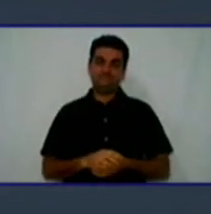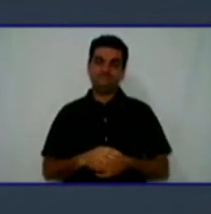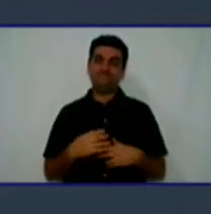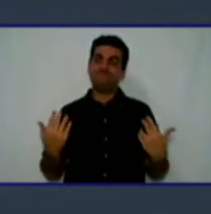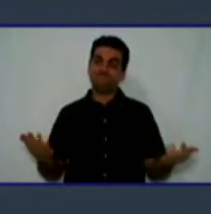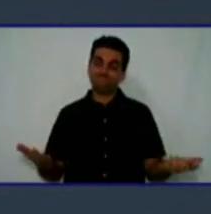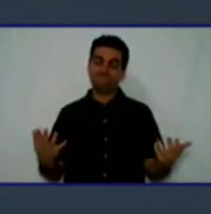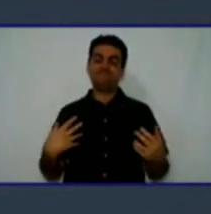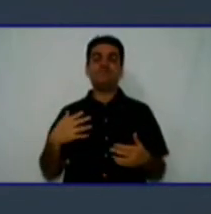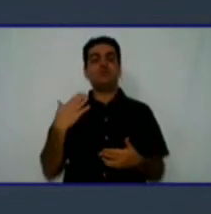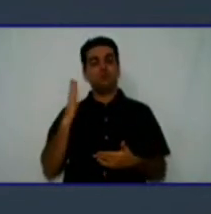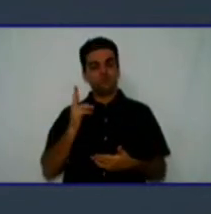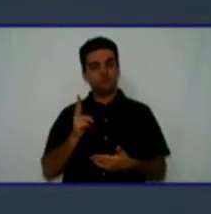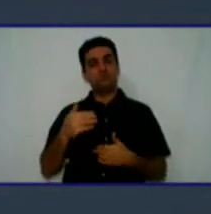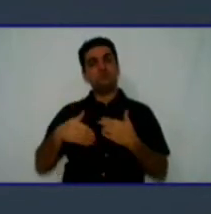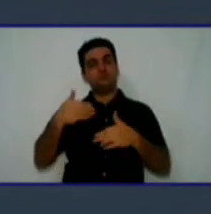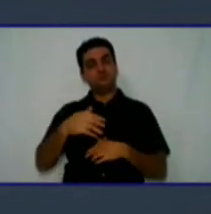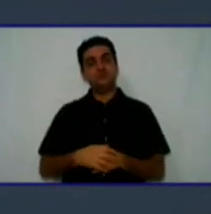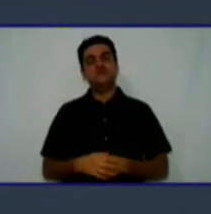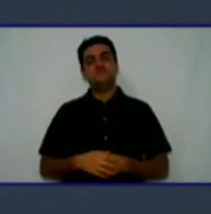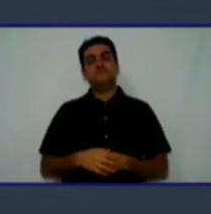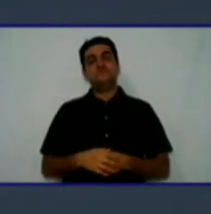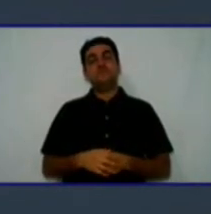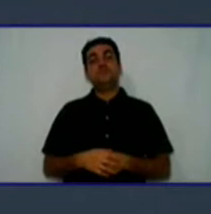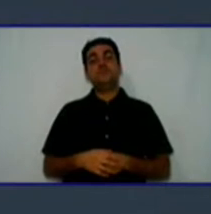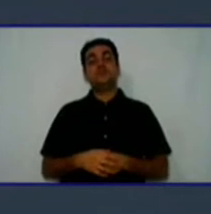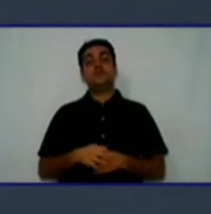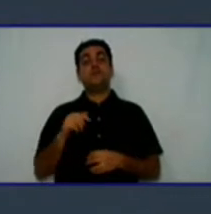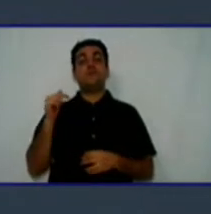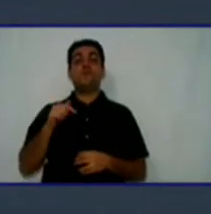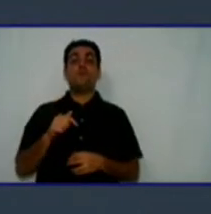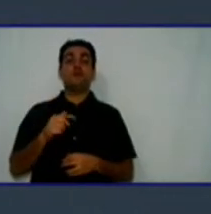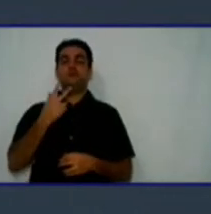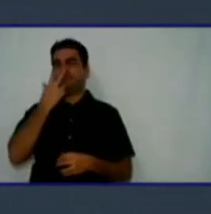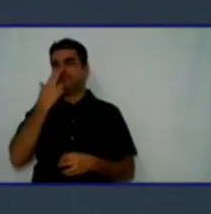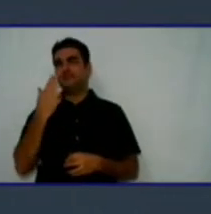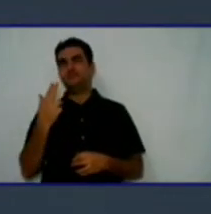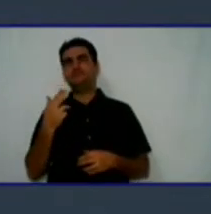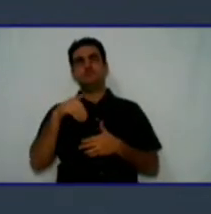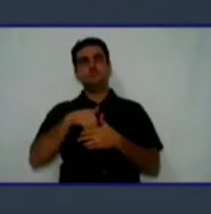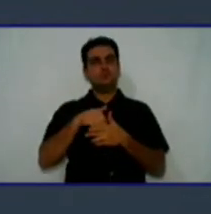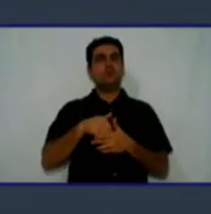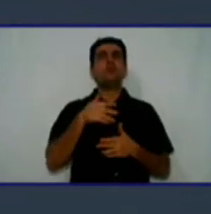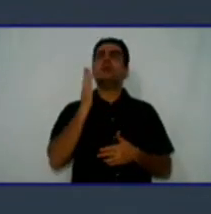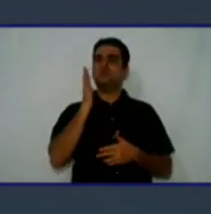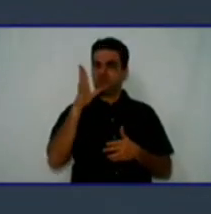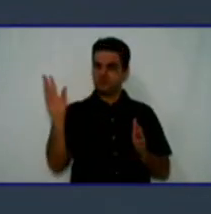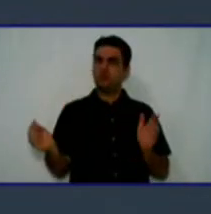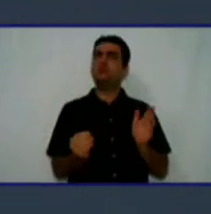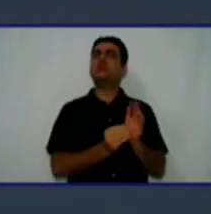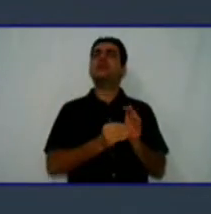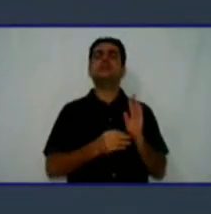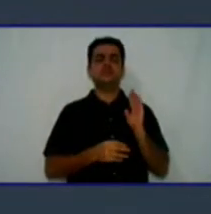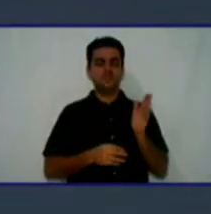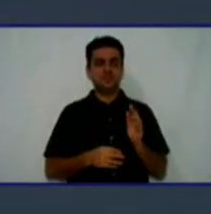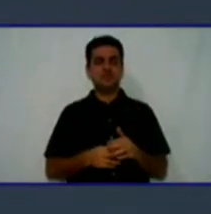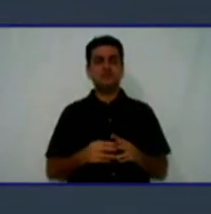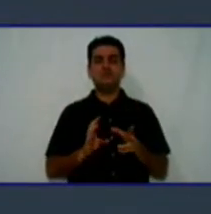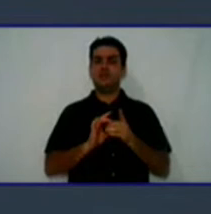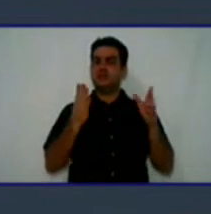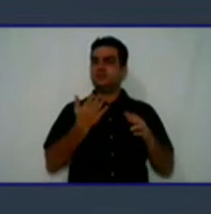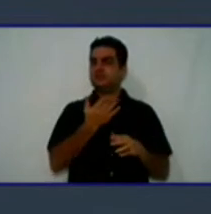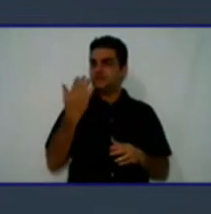nesse fundamento que reproduzo, senhor presidente, eminentes pares, no voto que já houvera colocado à disposição